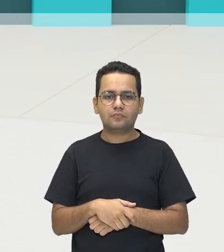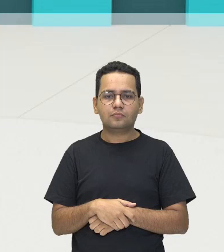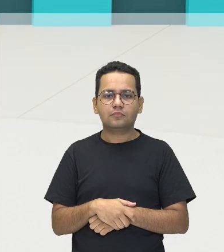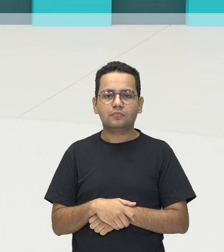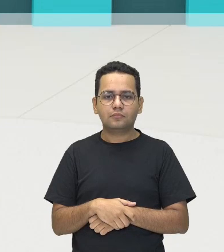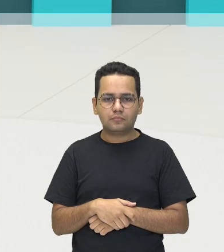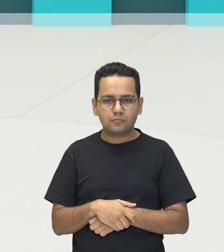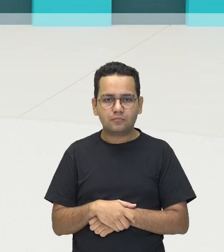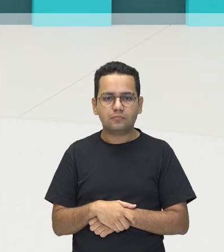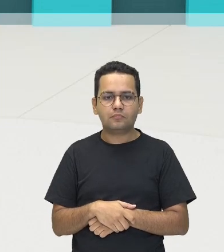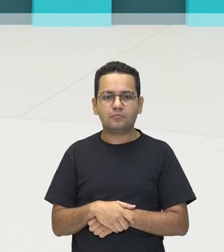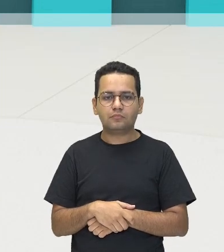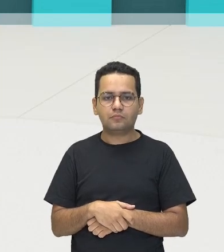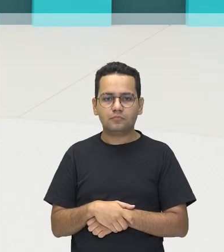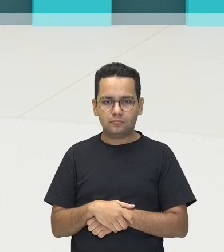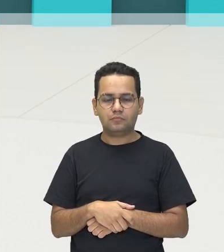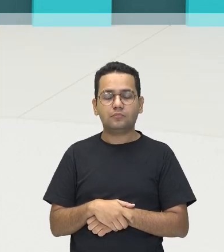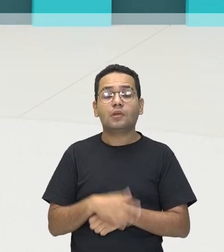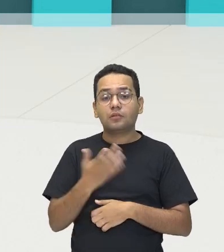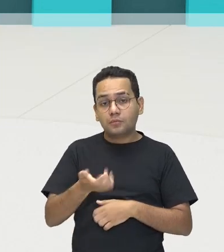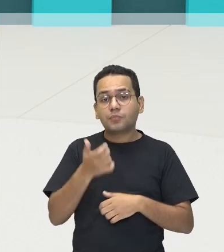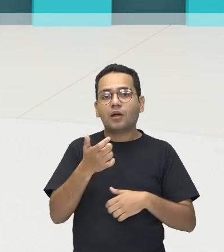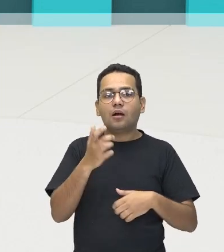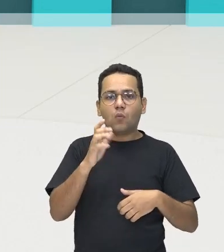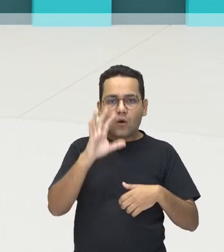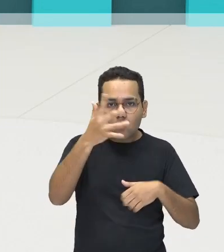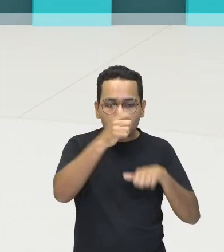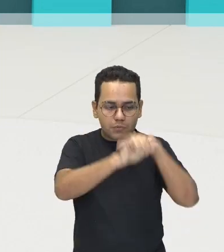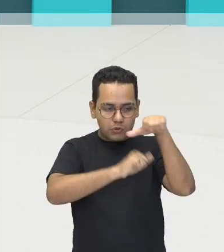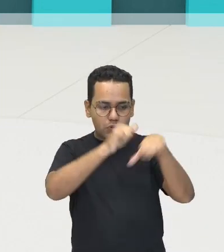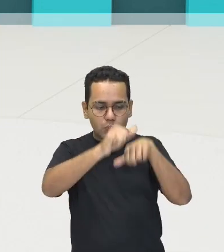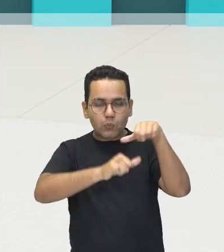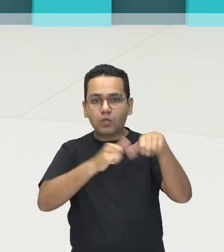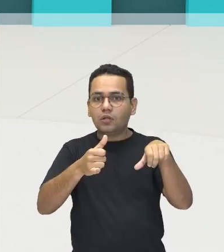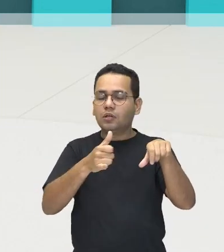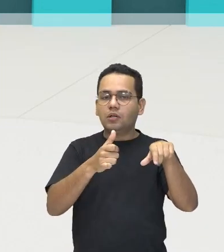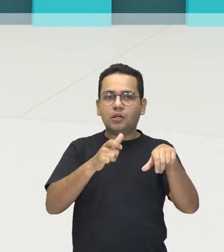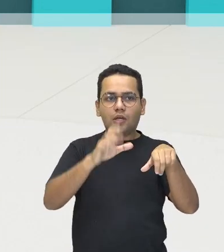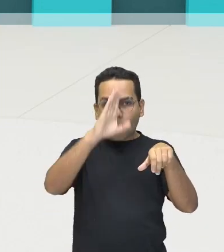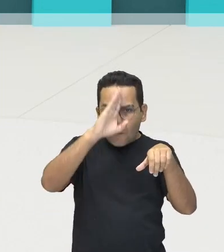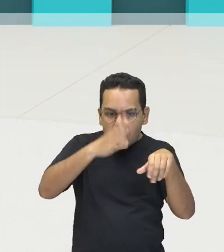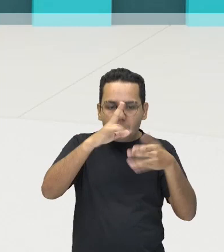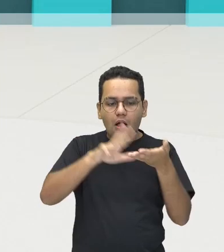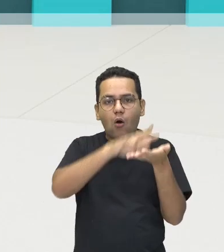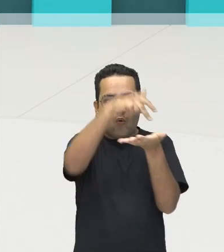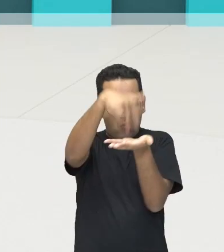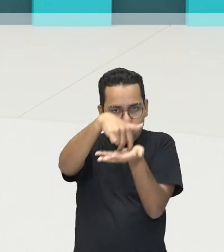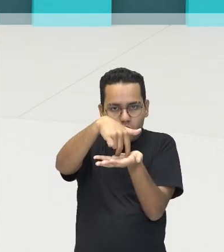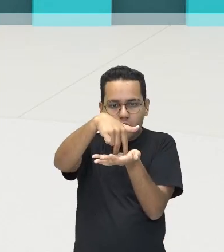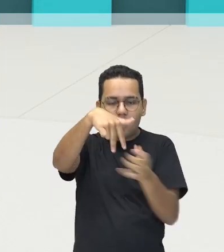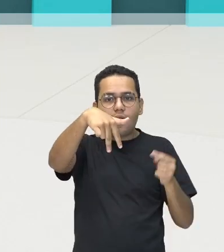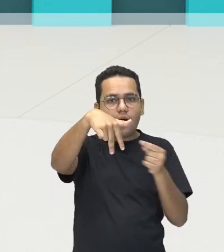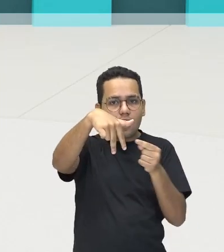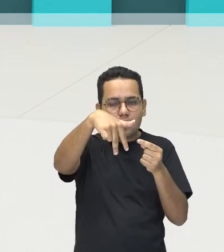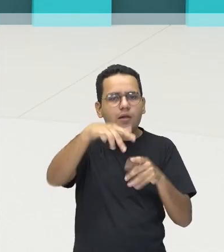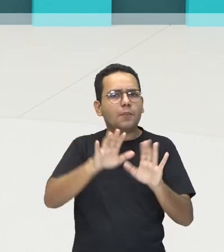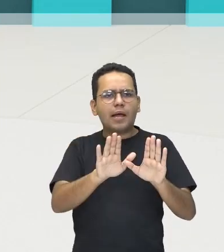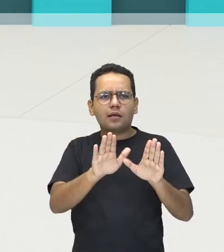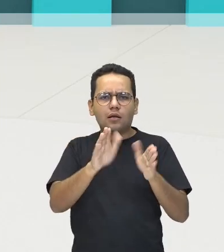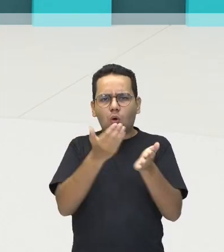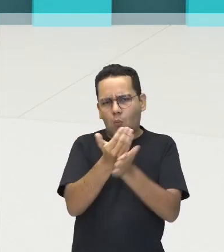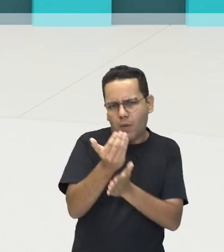em que o homem vai ser o centro de todas as coisas. Não necessariamente ainda não é um movimento literário, é